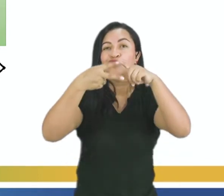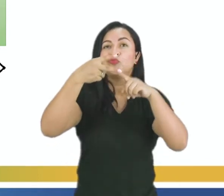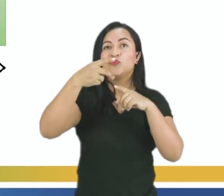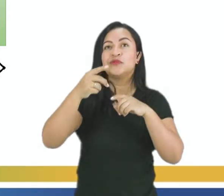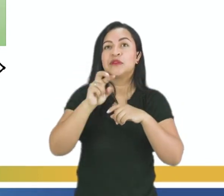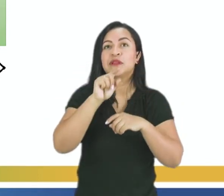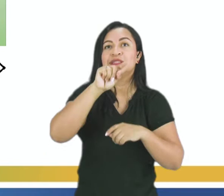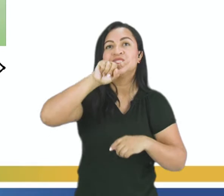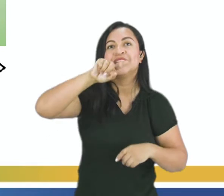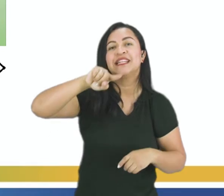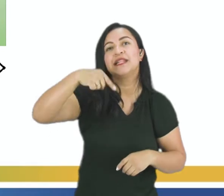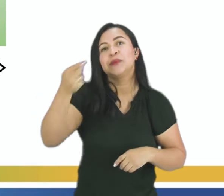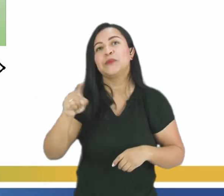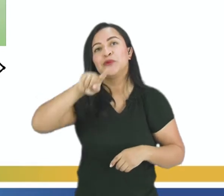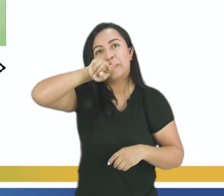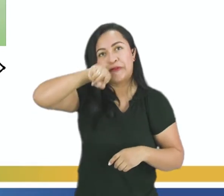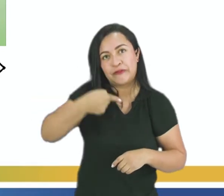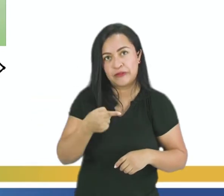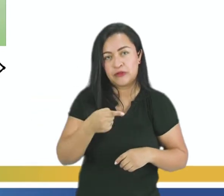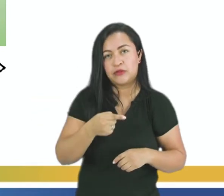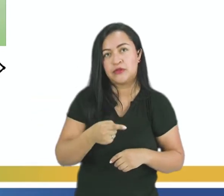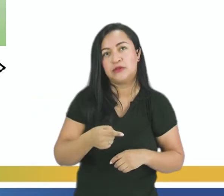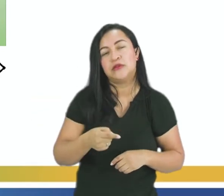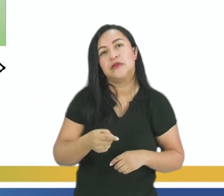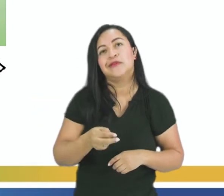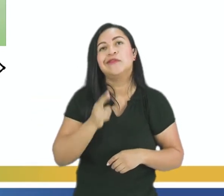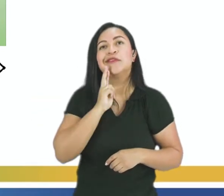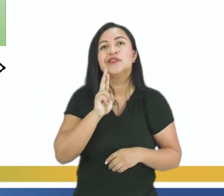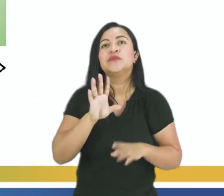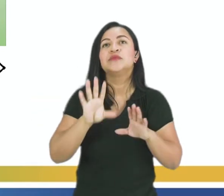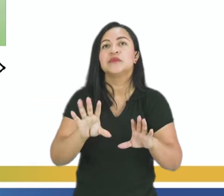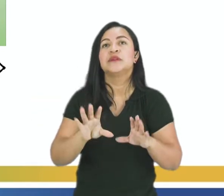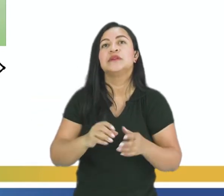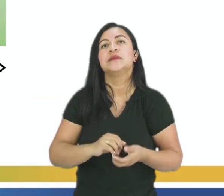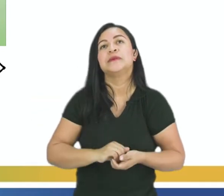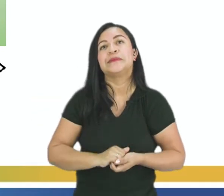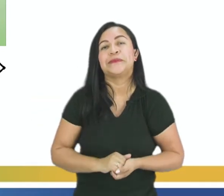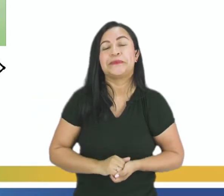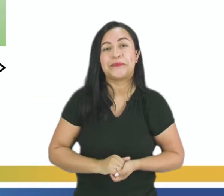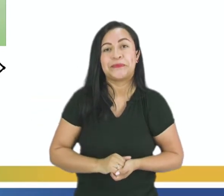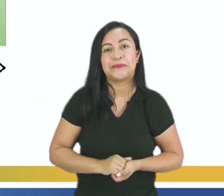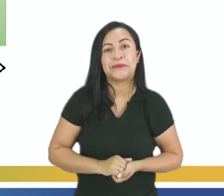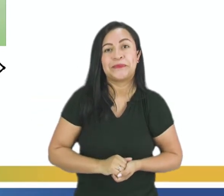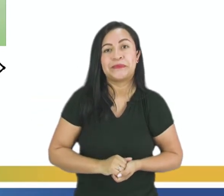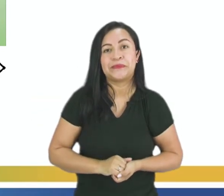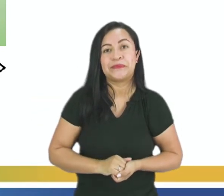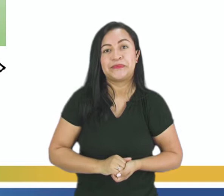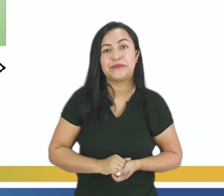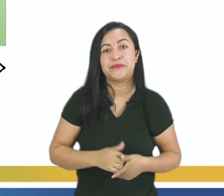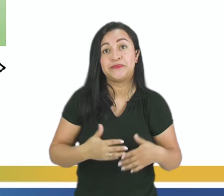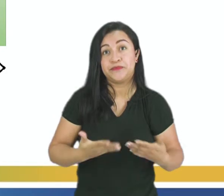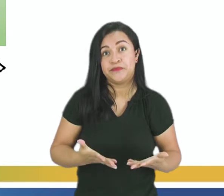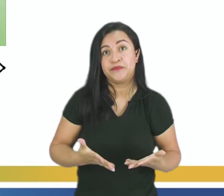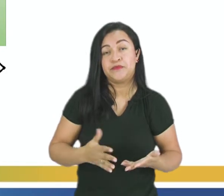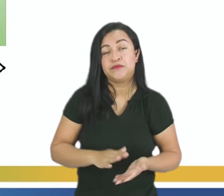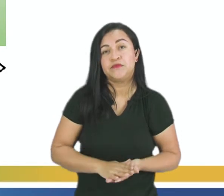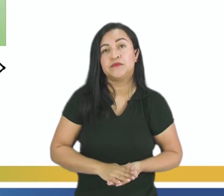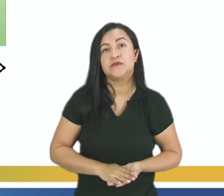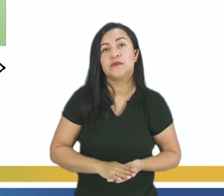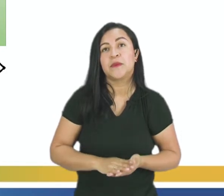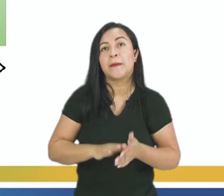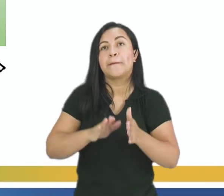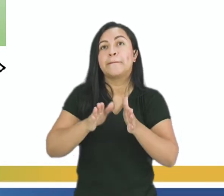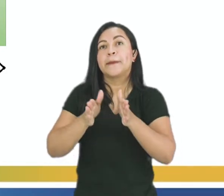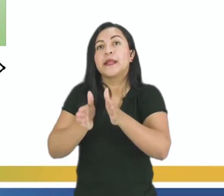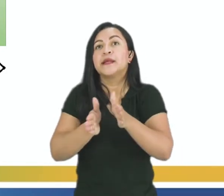após a vírgula, então resolvemos deixar o 0,60, tá bom? Então, para isolarmos aí